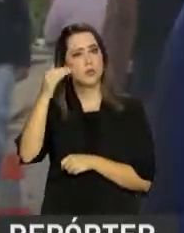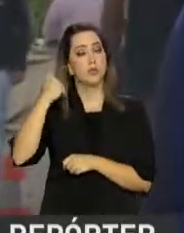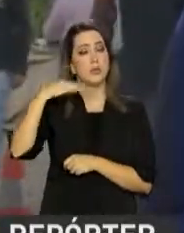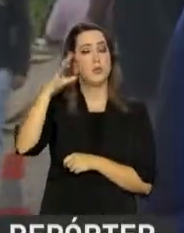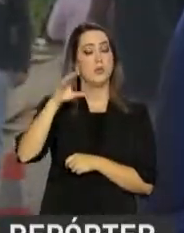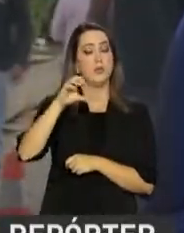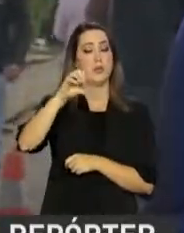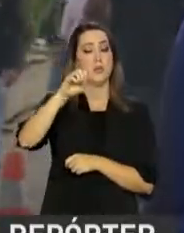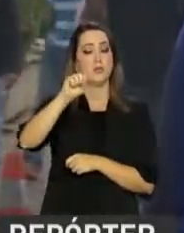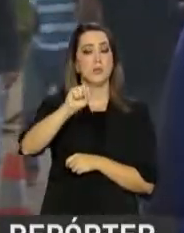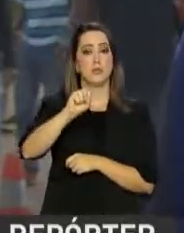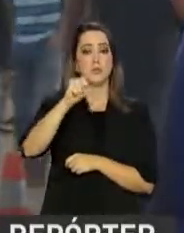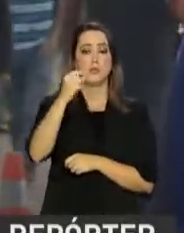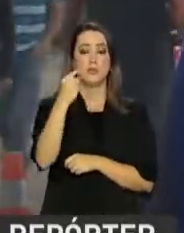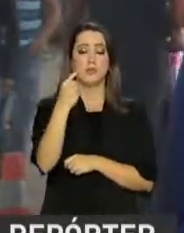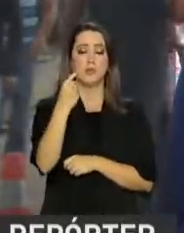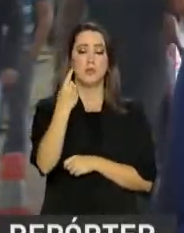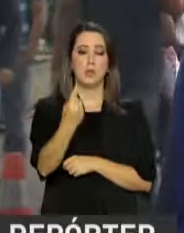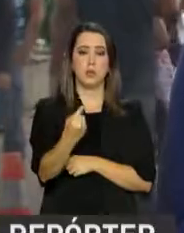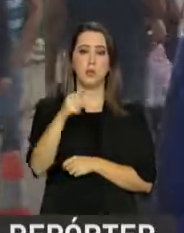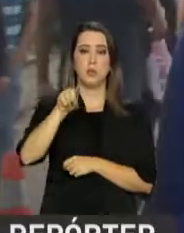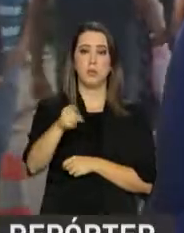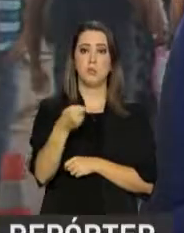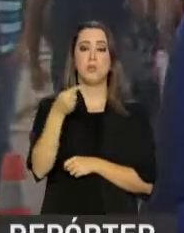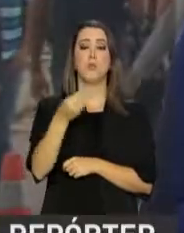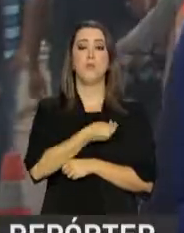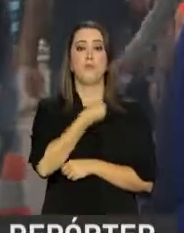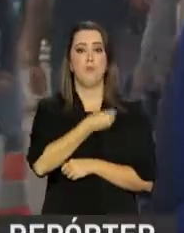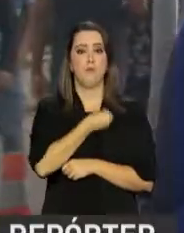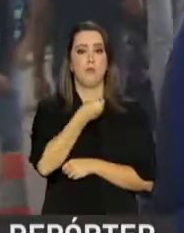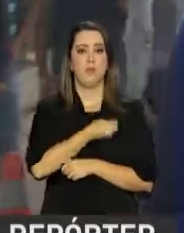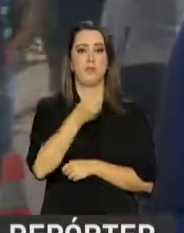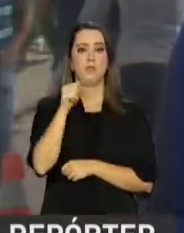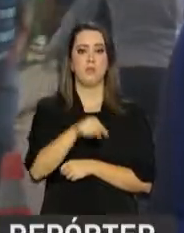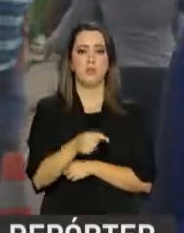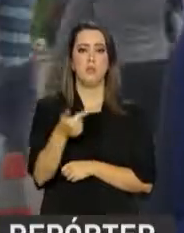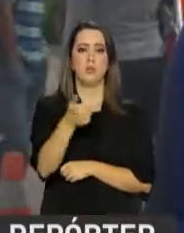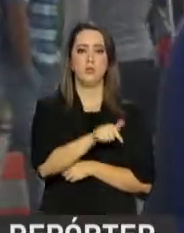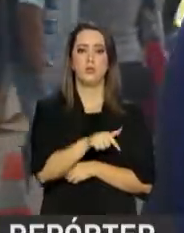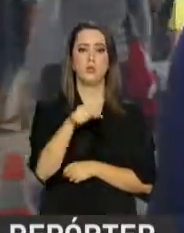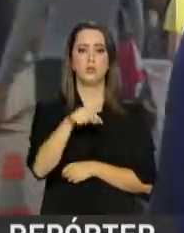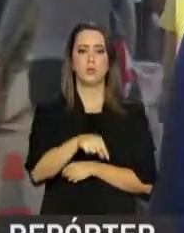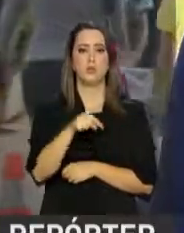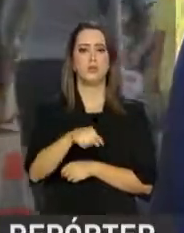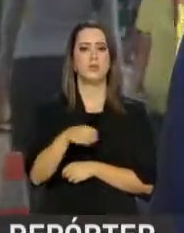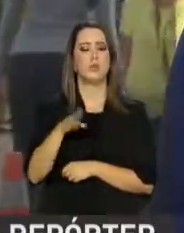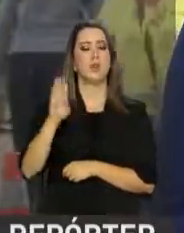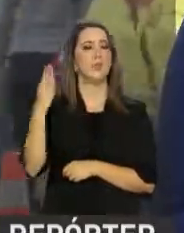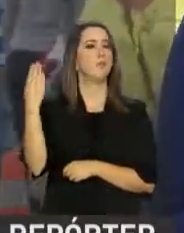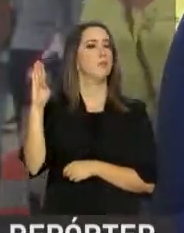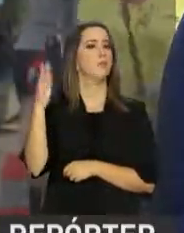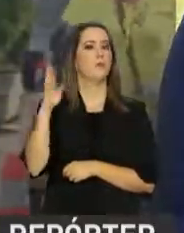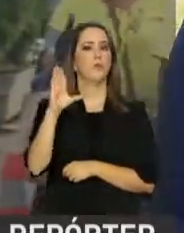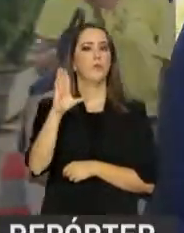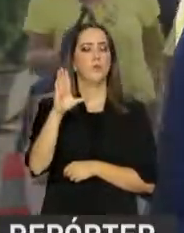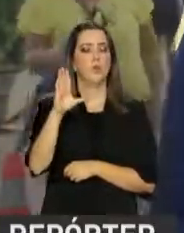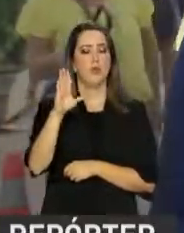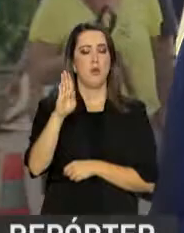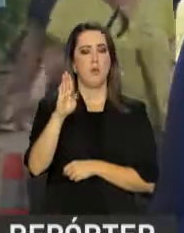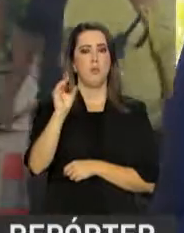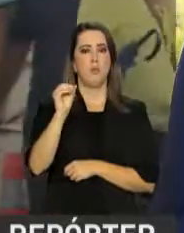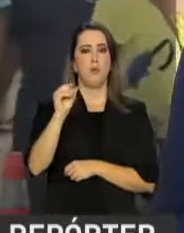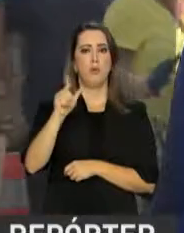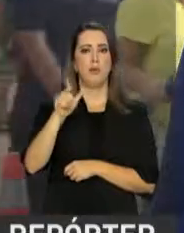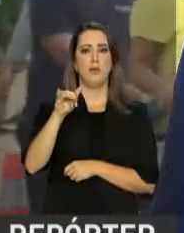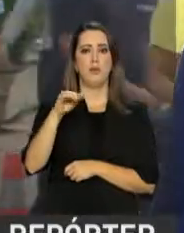mil vivendo de maneira formal no Brasil. Em segundo lugar estão os bolivianos. Hoje, quase 113 mil